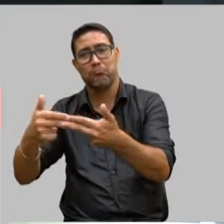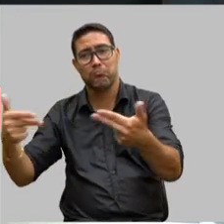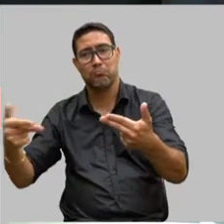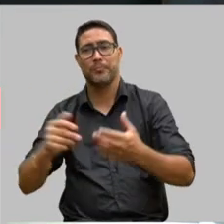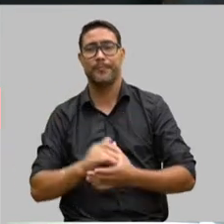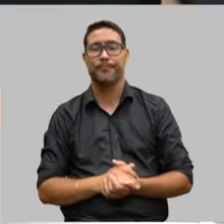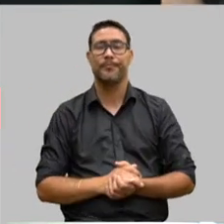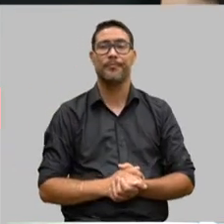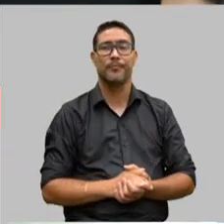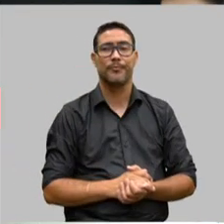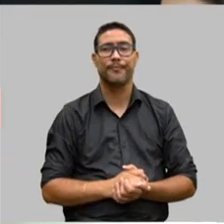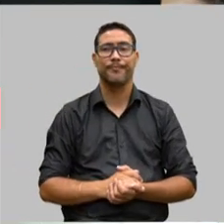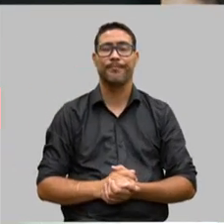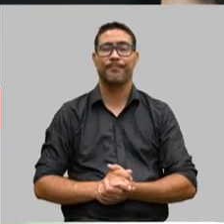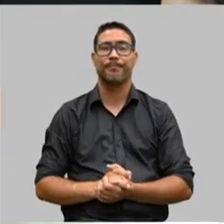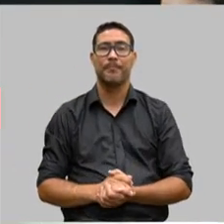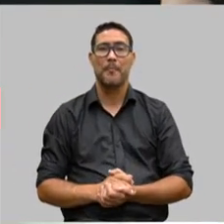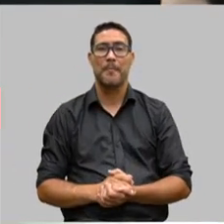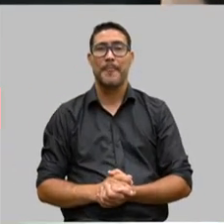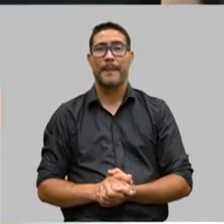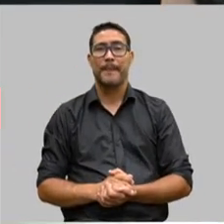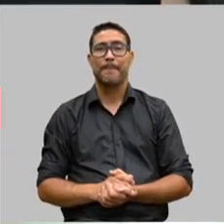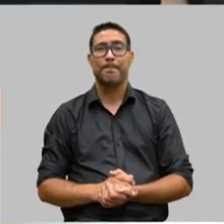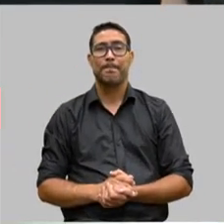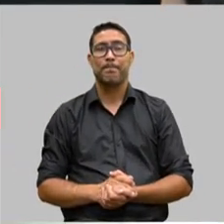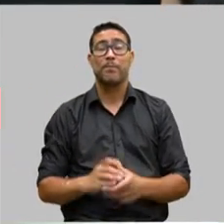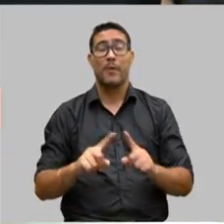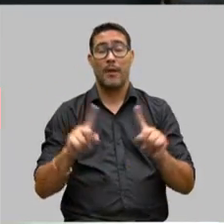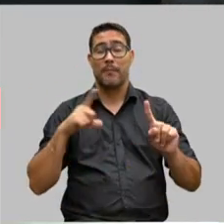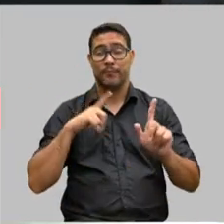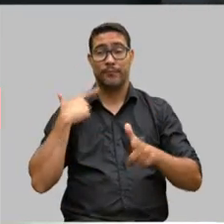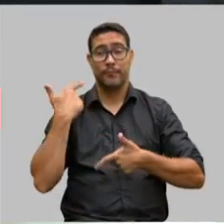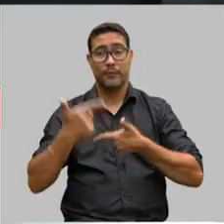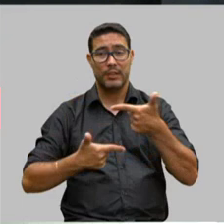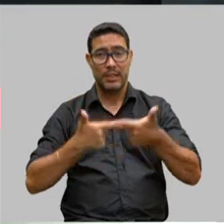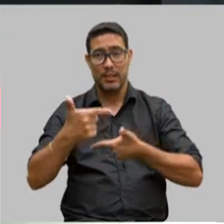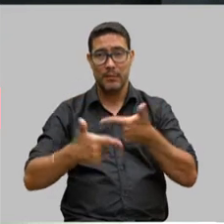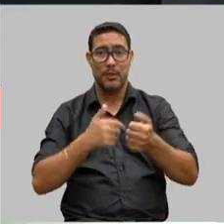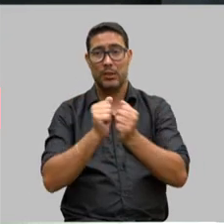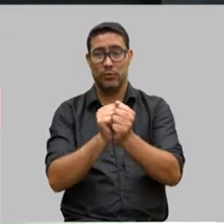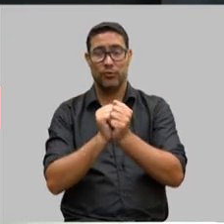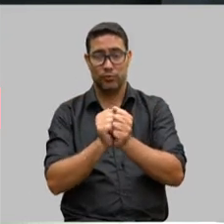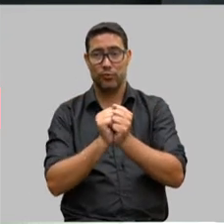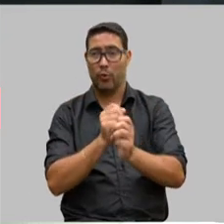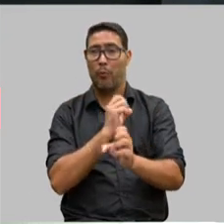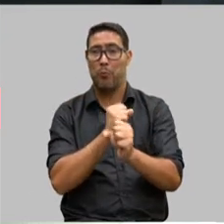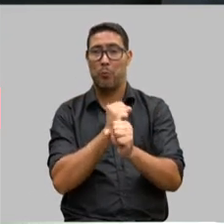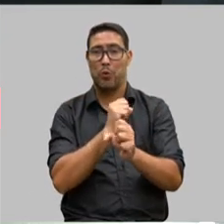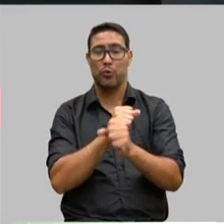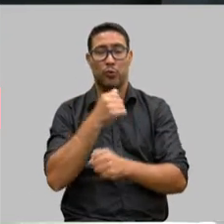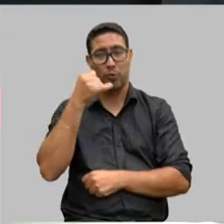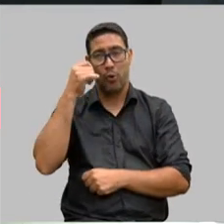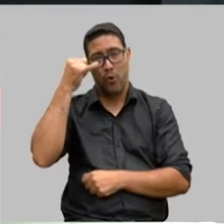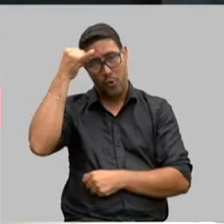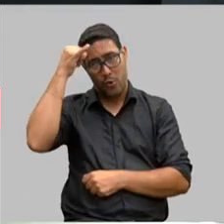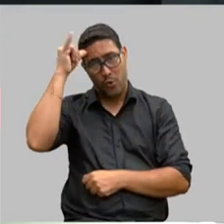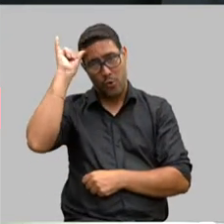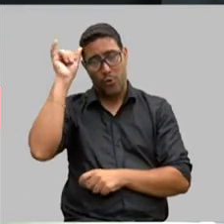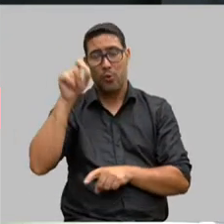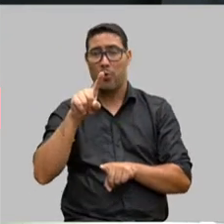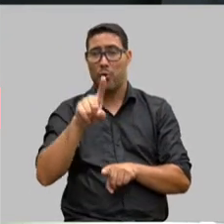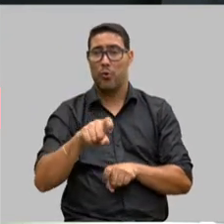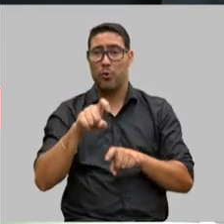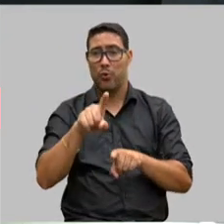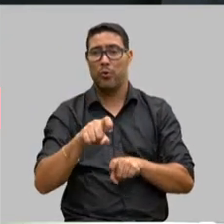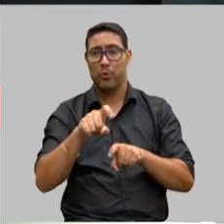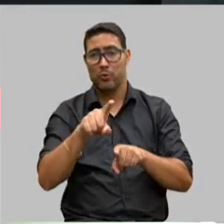Agora, para além de trabalhar junto ao produtor rural e essas políticas necessárias ao produtor